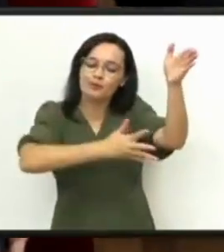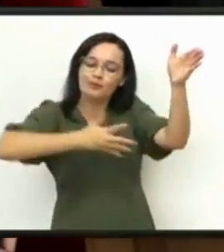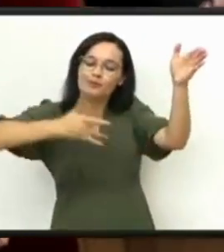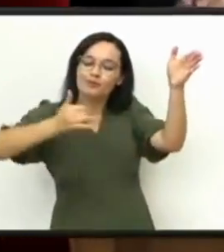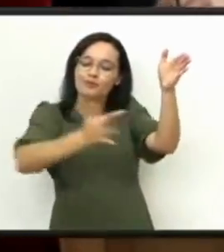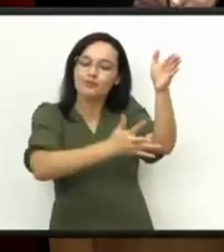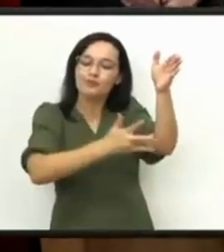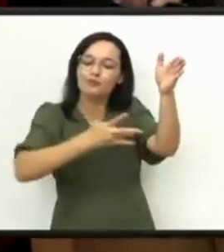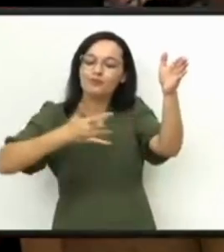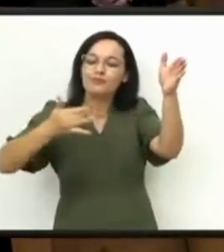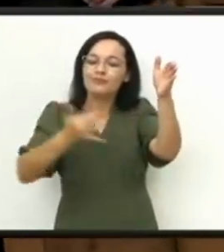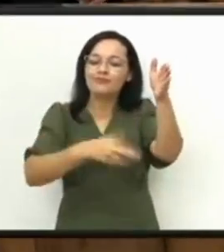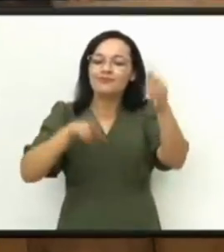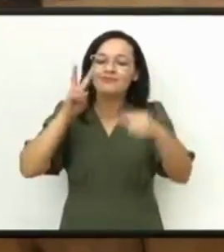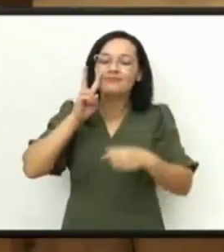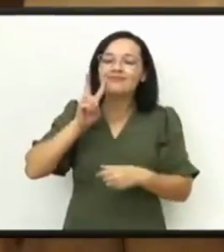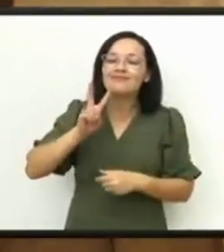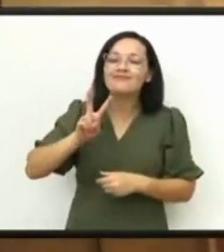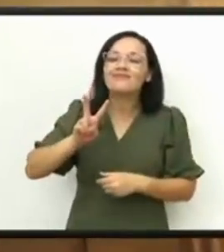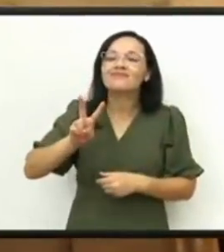anjos com harpas